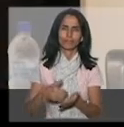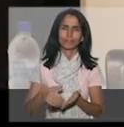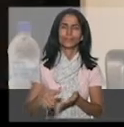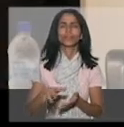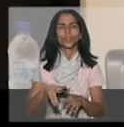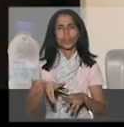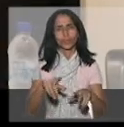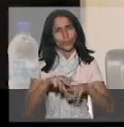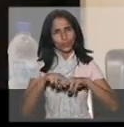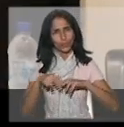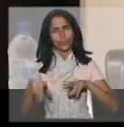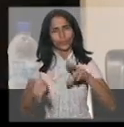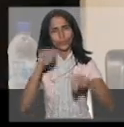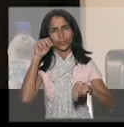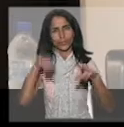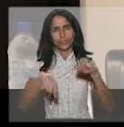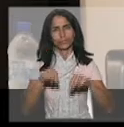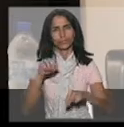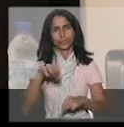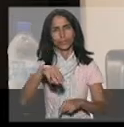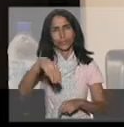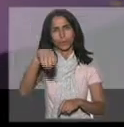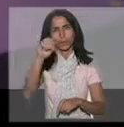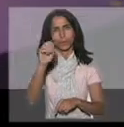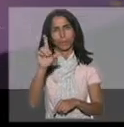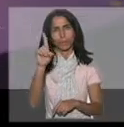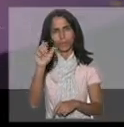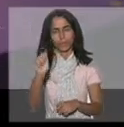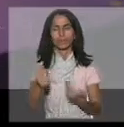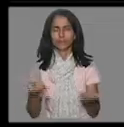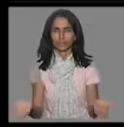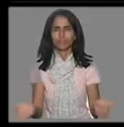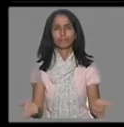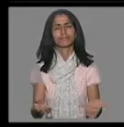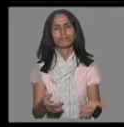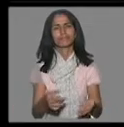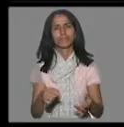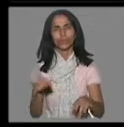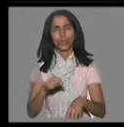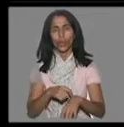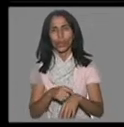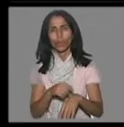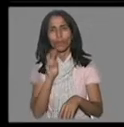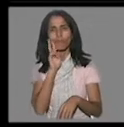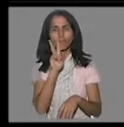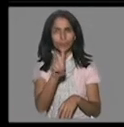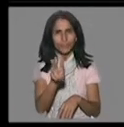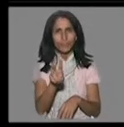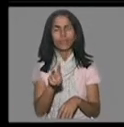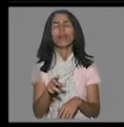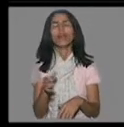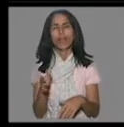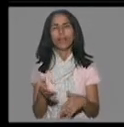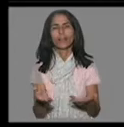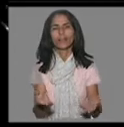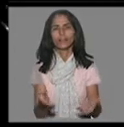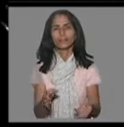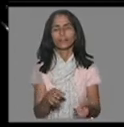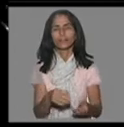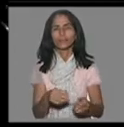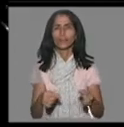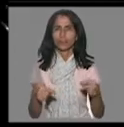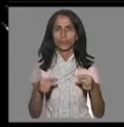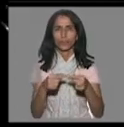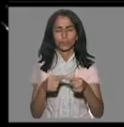isso que eu acho que eu escolhi moda por causa disso. E eu acho que a geração do momento, a gente vai olhar isso como uma coisa que é um